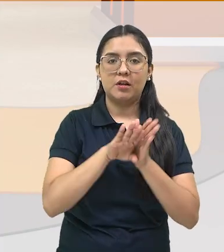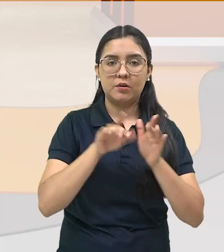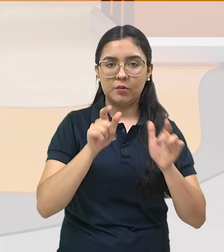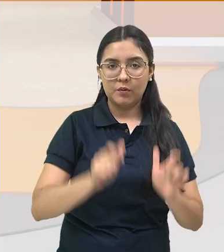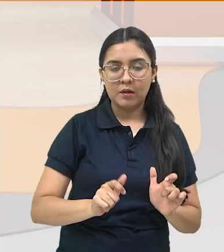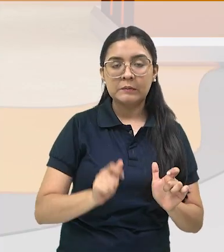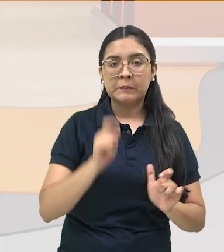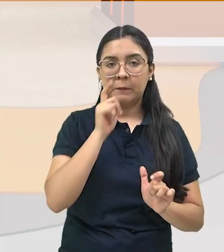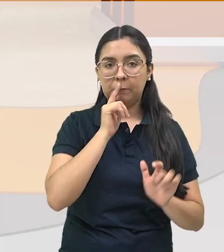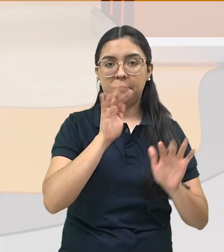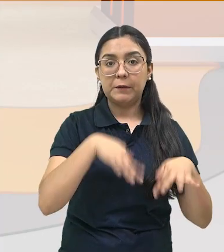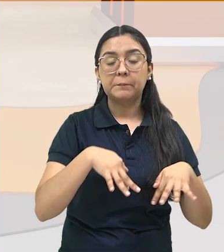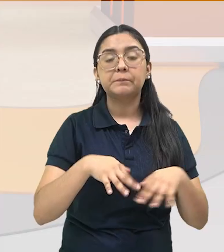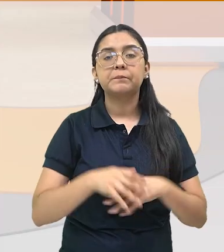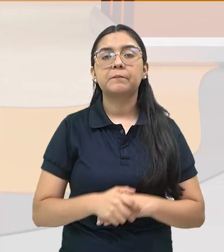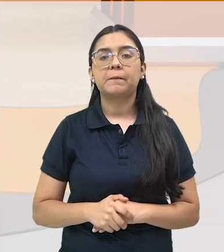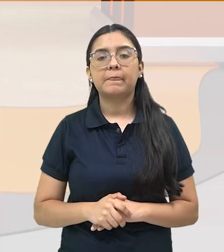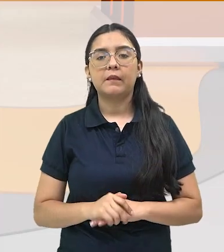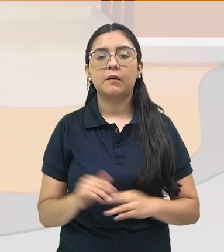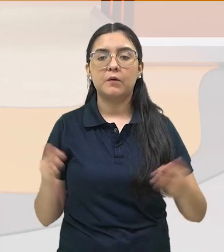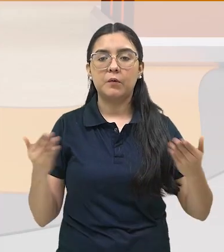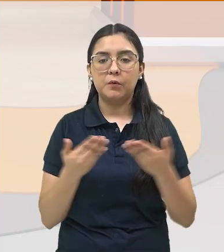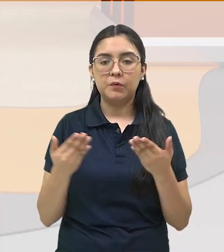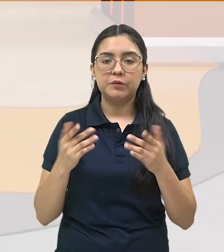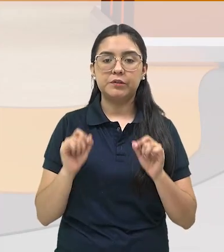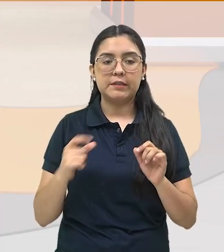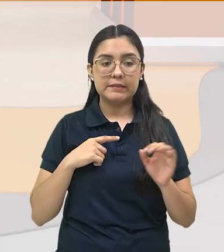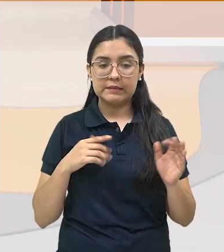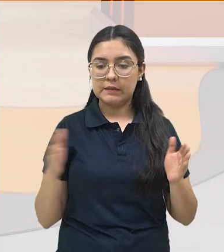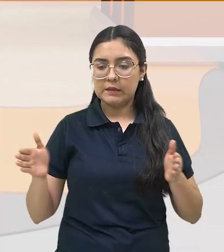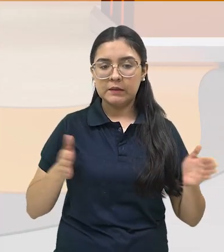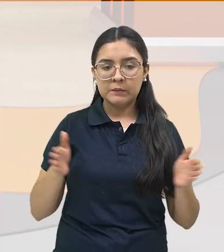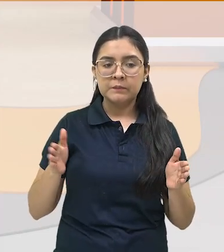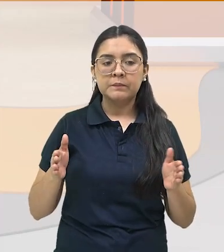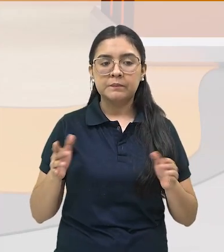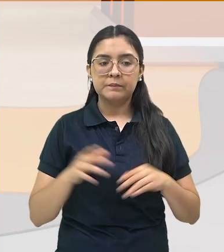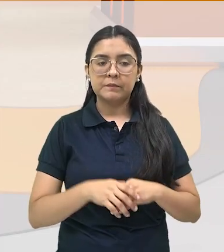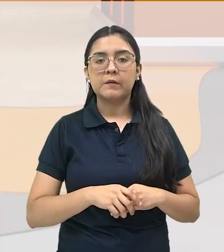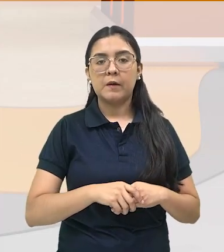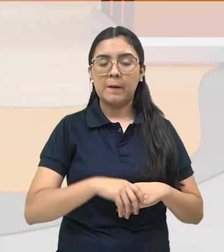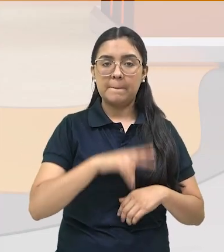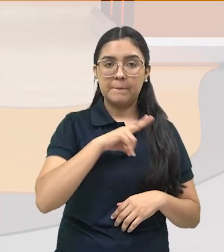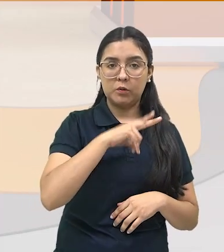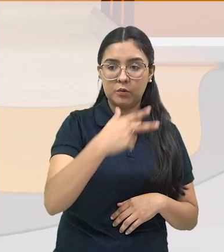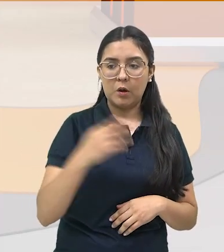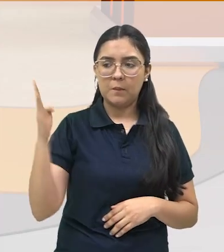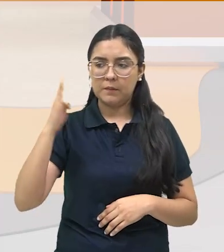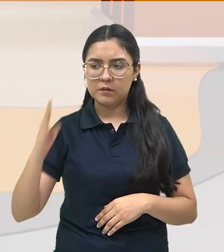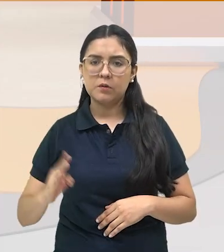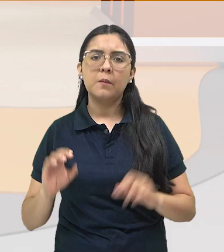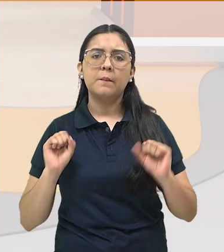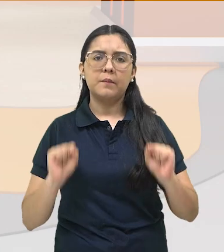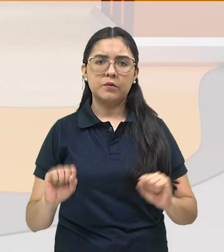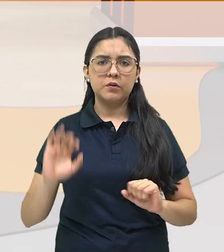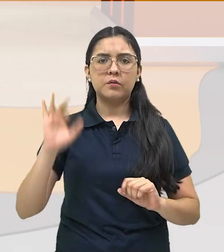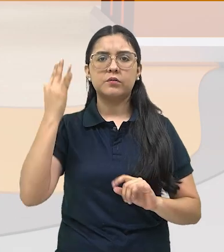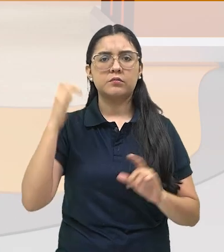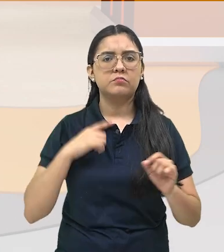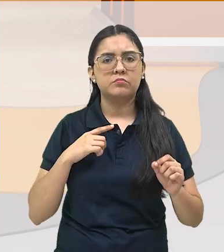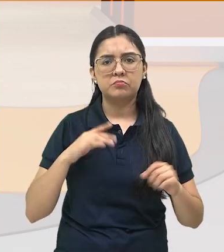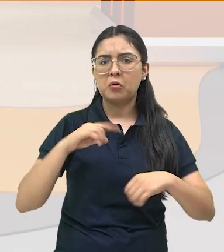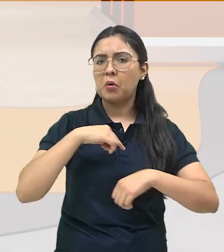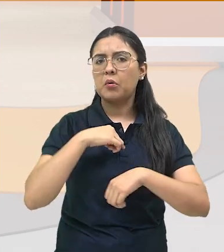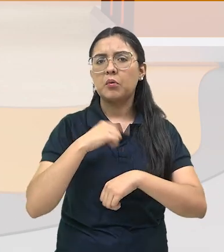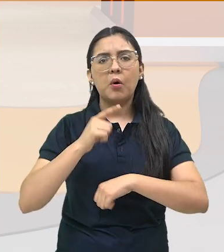final. Na atualidade, essa mesma viagem entre Portugal e Brasil, ela pode acontecer num espaço